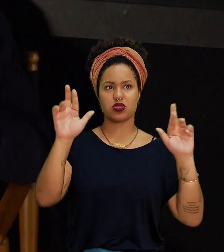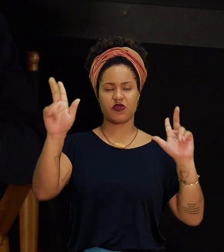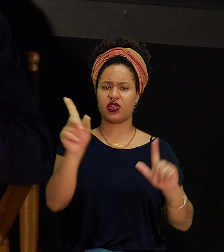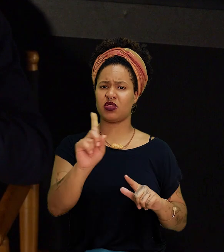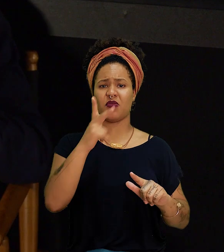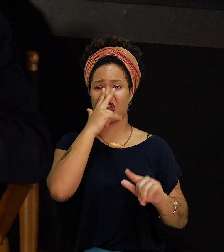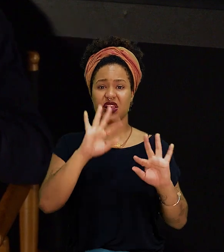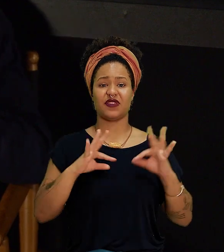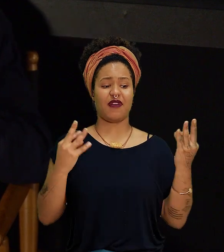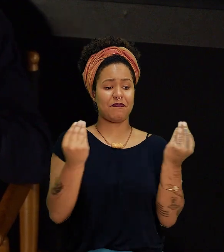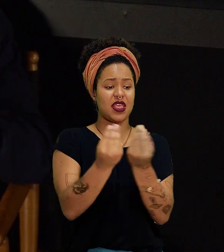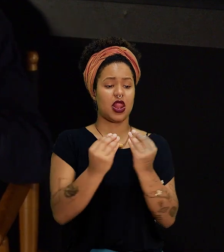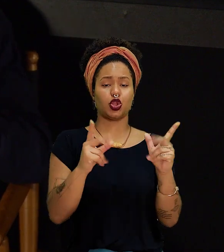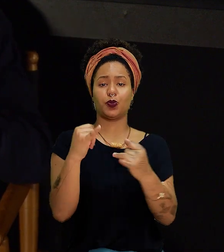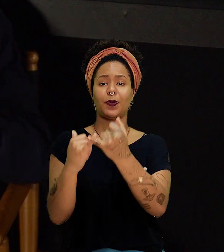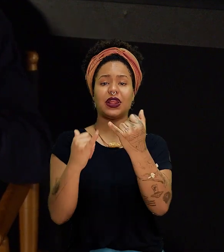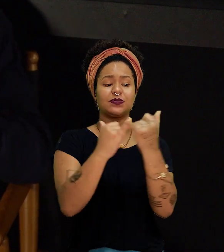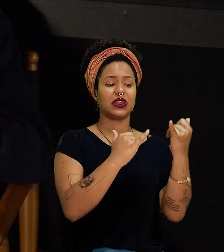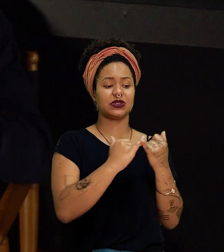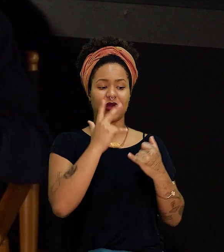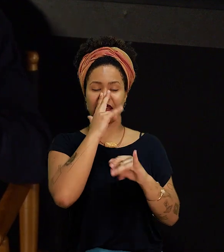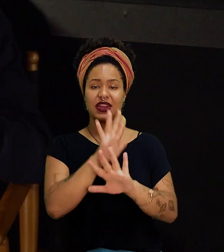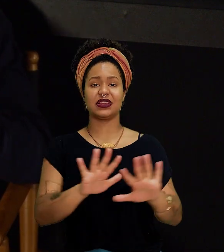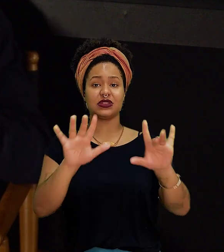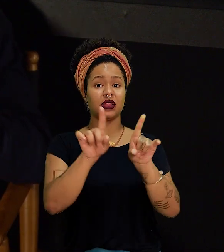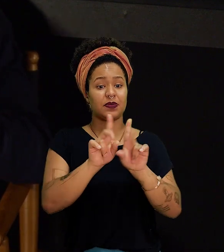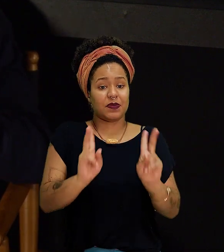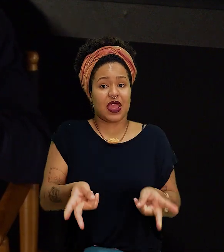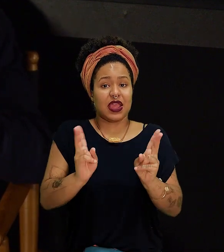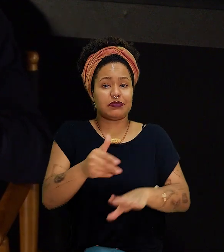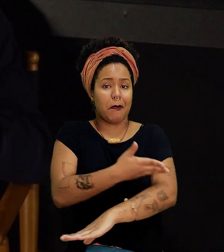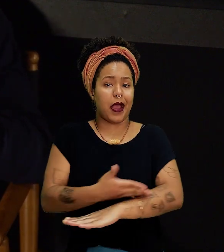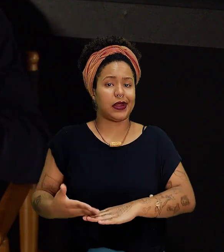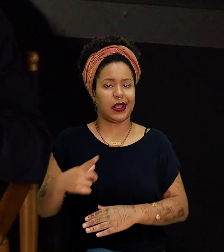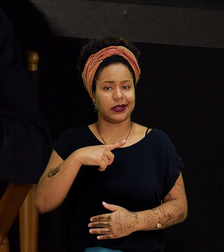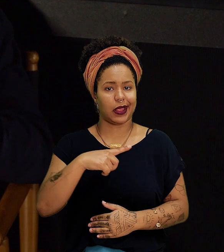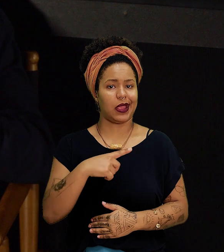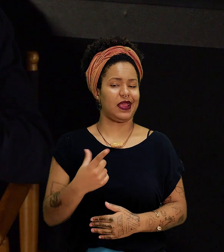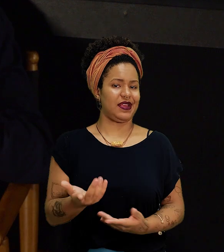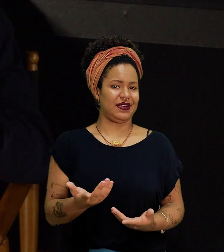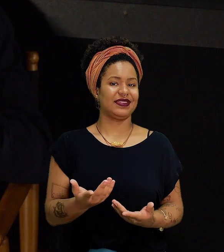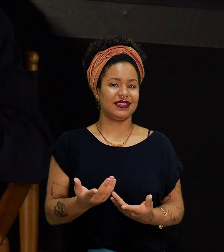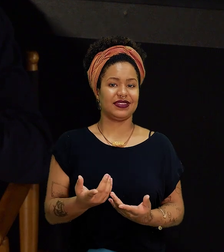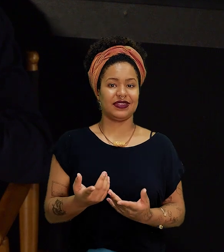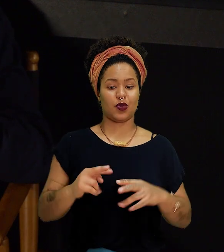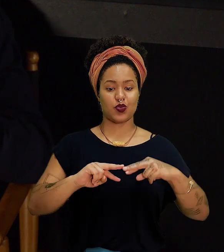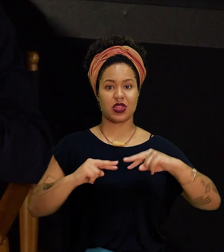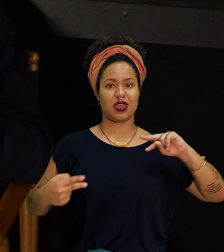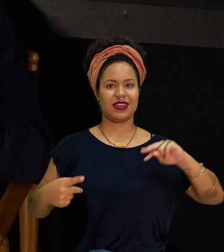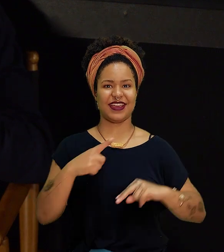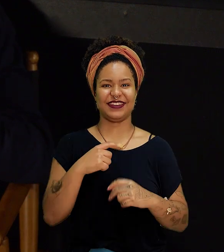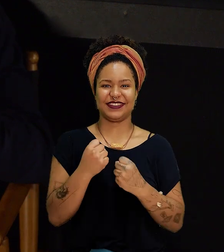outras. É como uma grande família em que todo mundo é muito parecido, tem as mesmas manias, né? E o